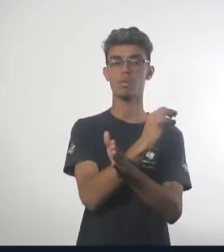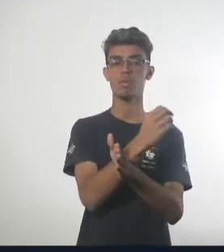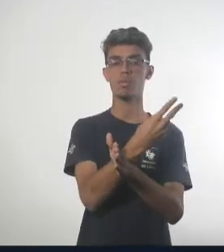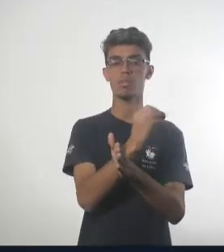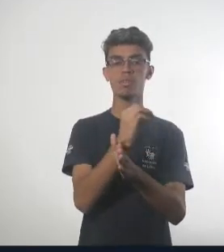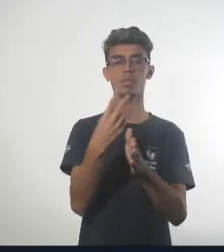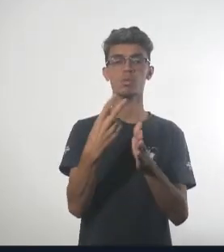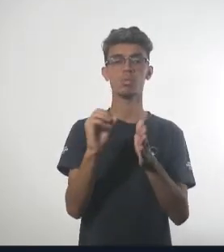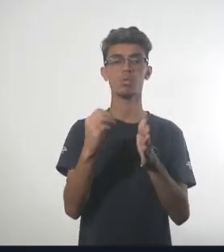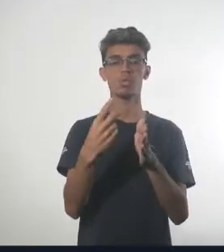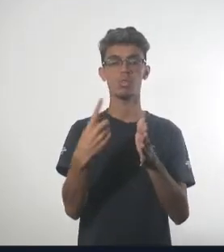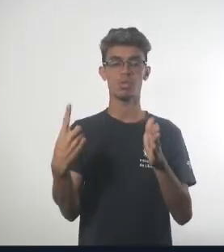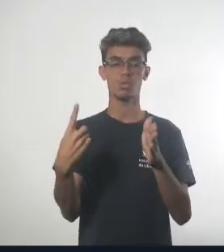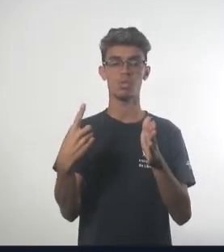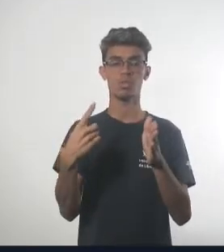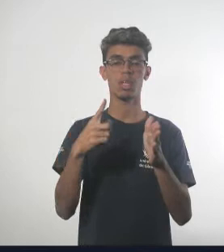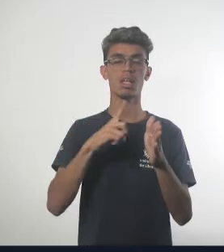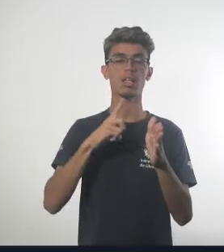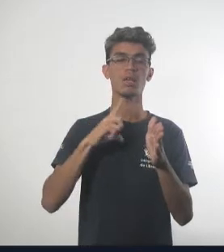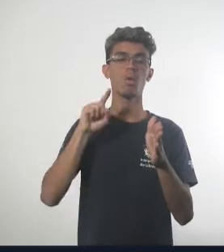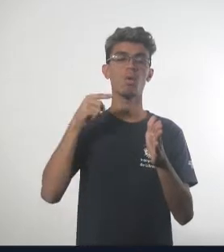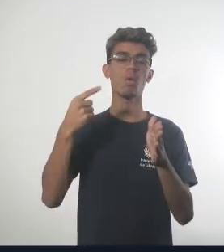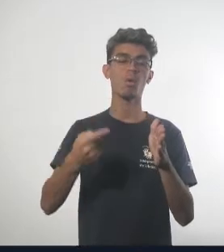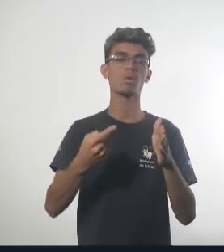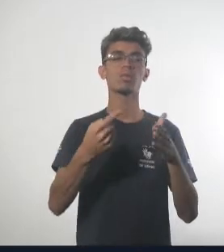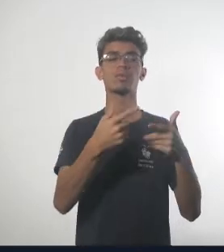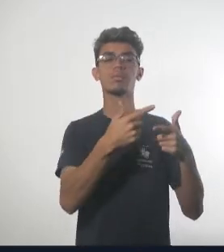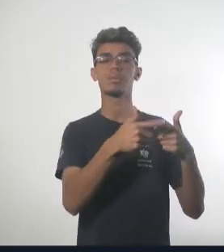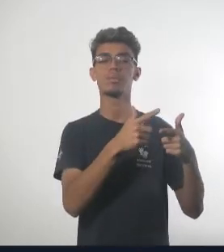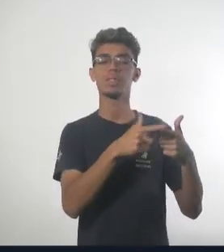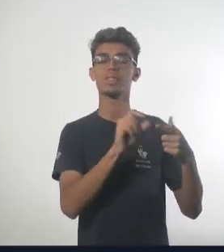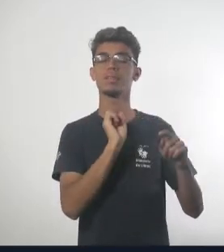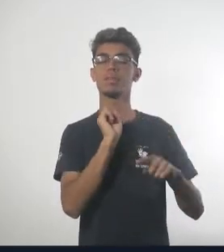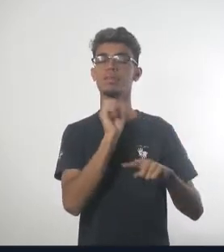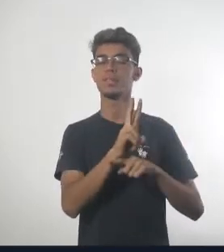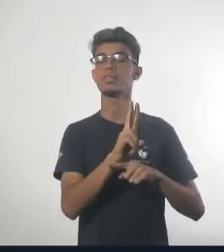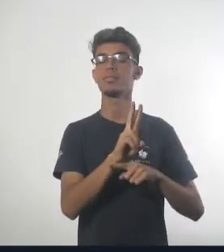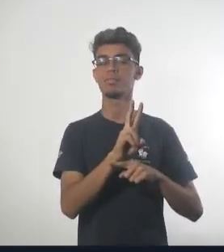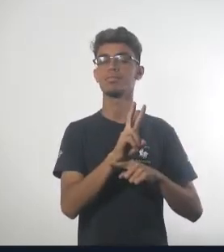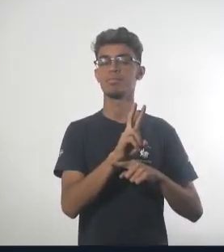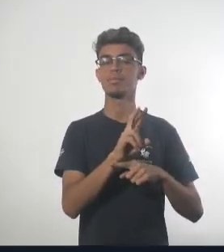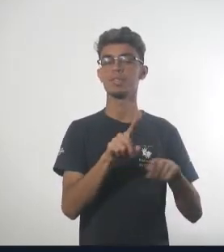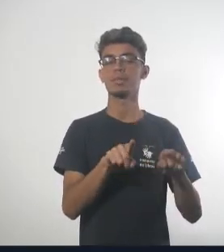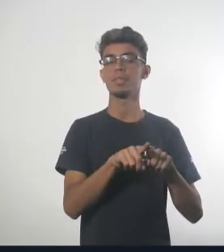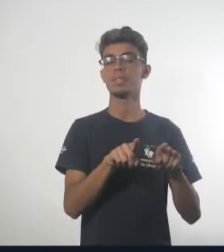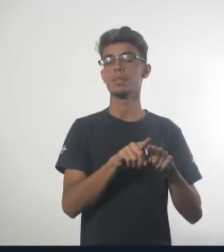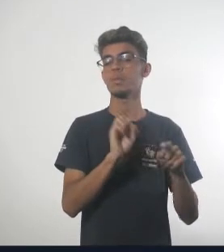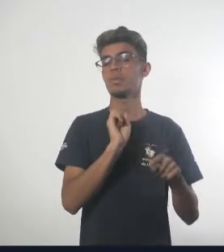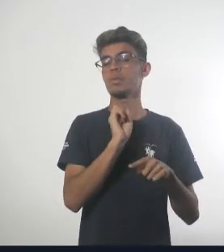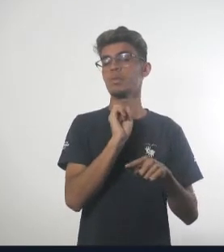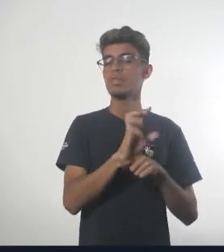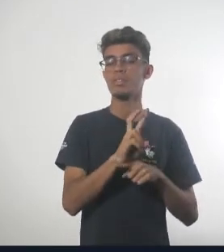SRAGs, considerando também as outras causas, né, os outros agentes, os outros vírus e as SRAGs não especificadas.